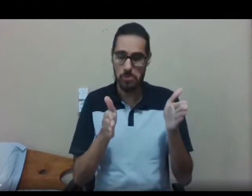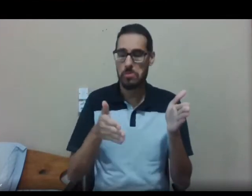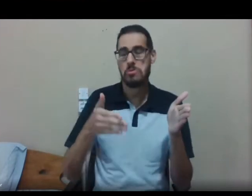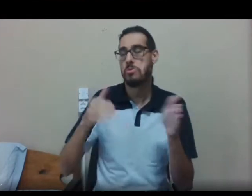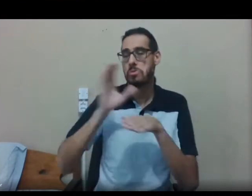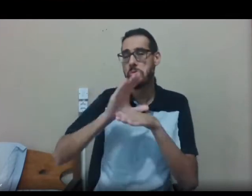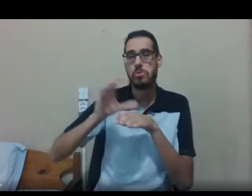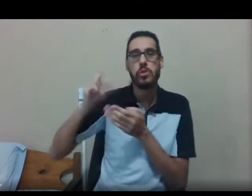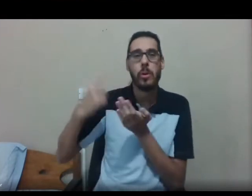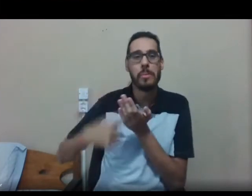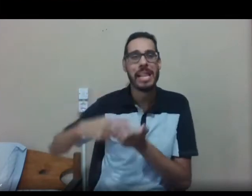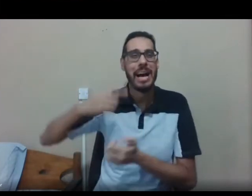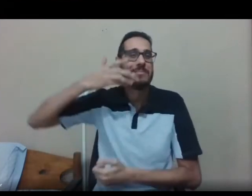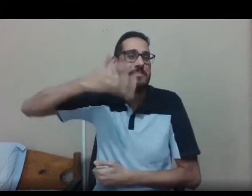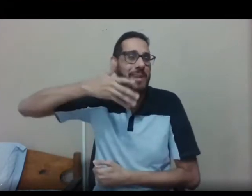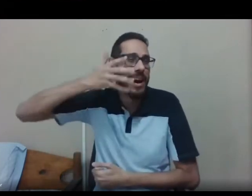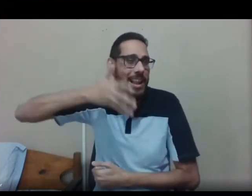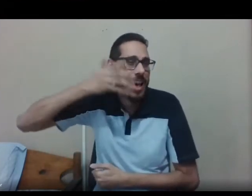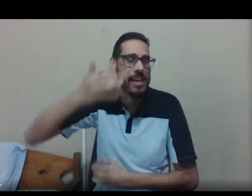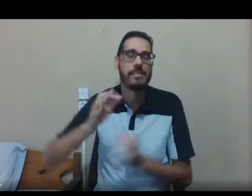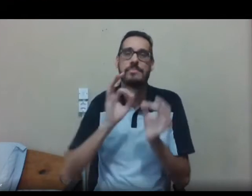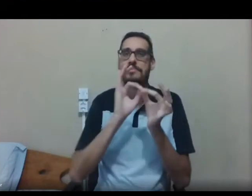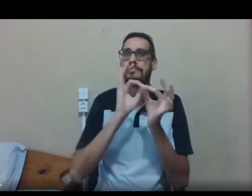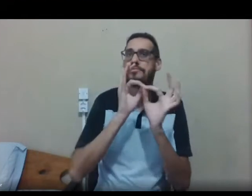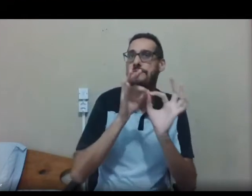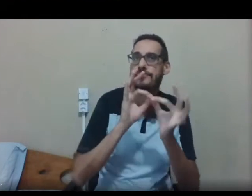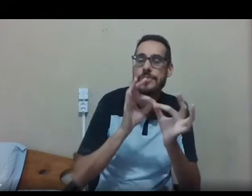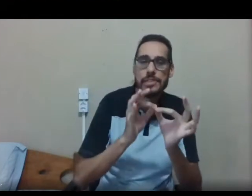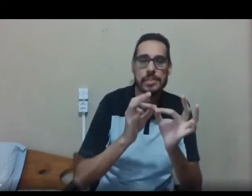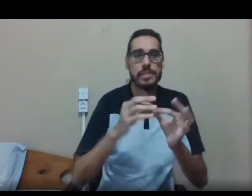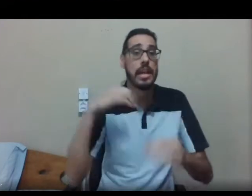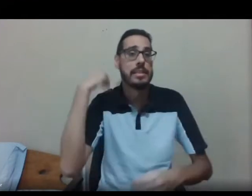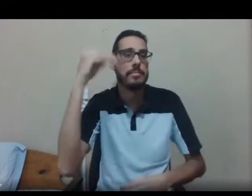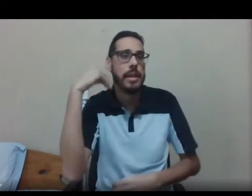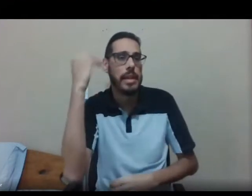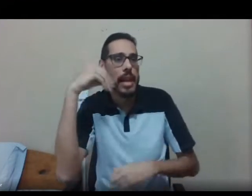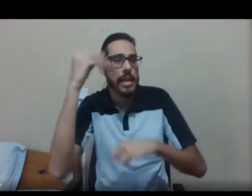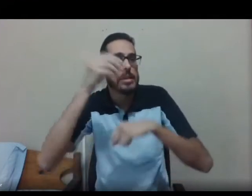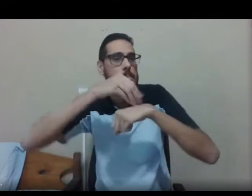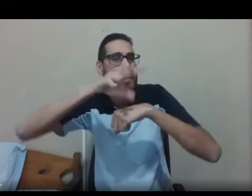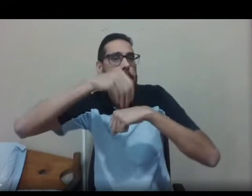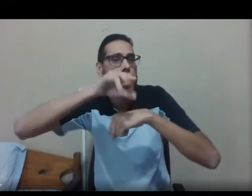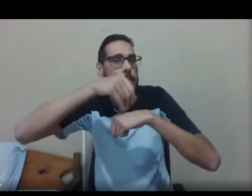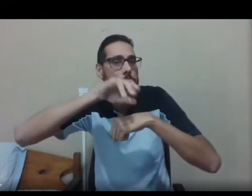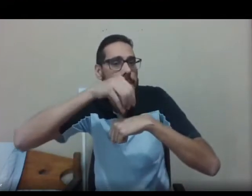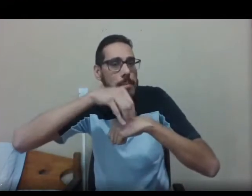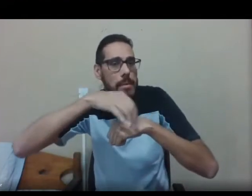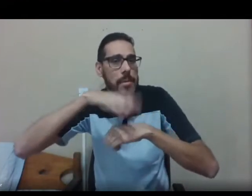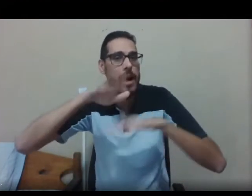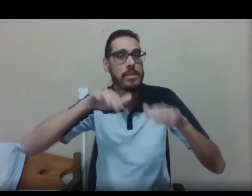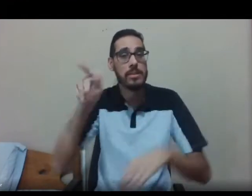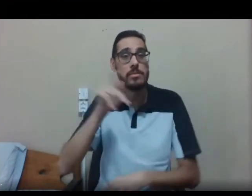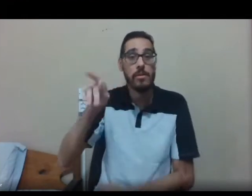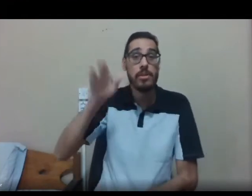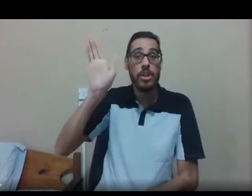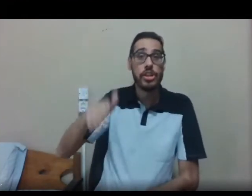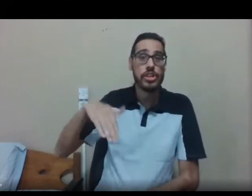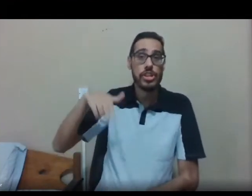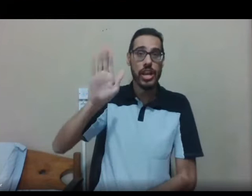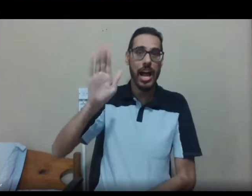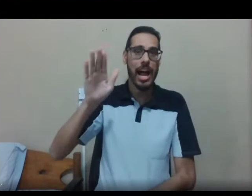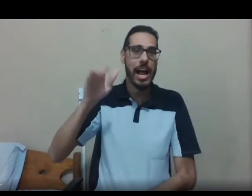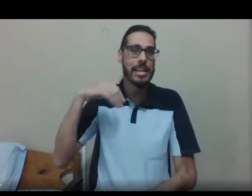seus colegas. Então, nesse momento, caso o coordenador conheça, né, esses docentes com essa característica, com esse perfil,